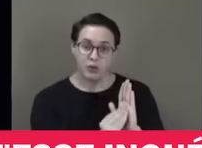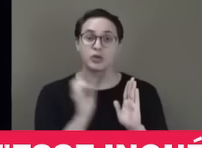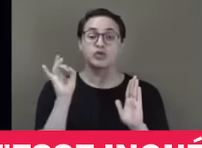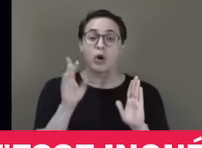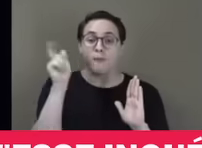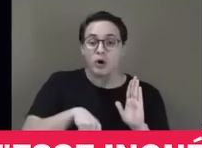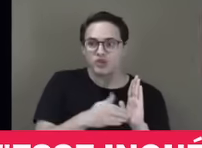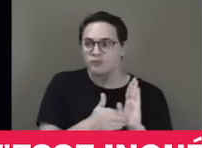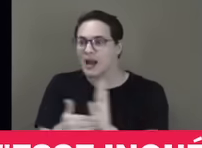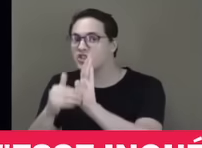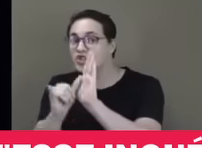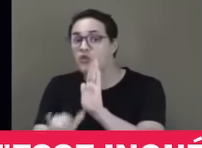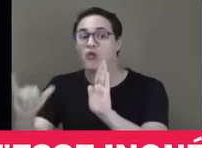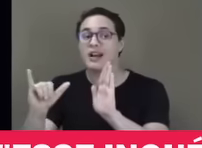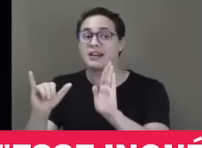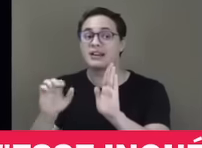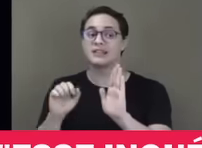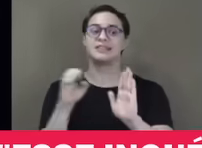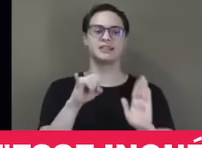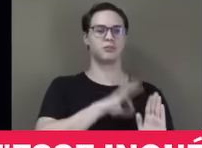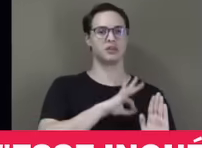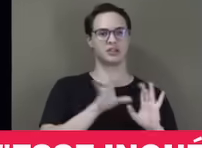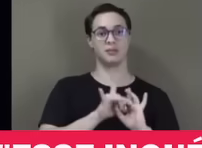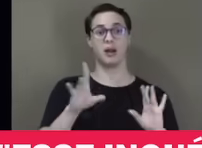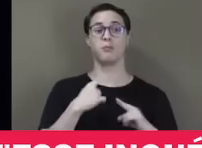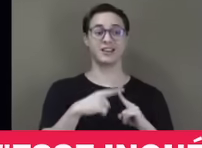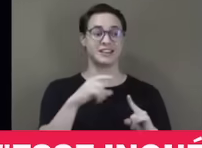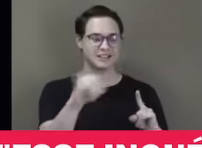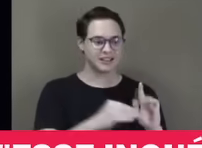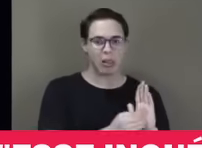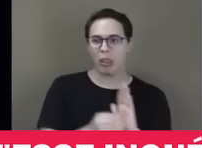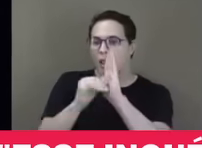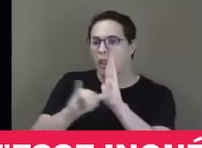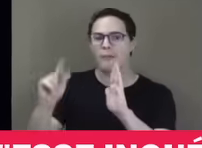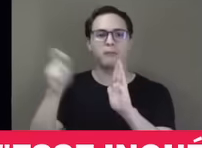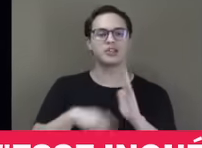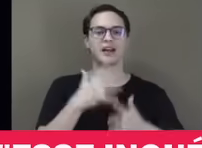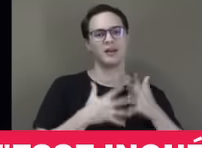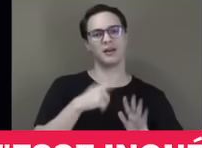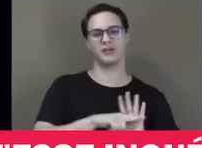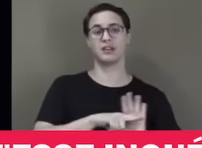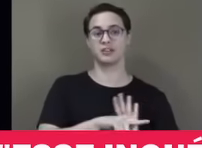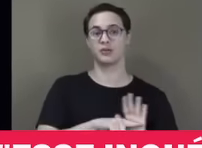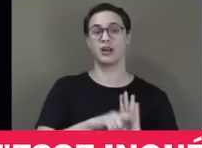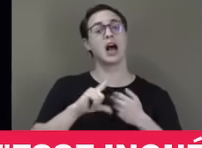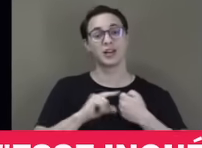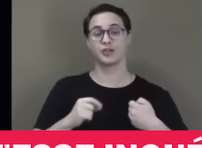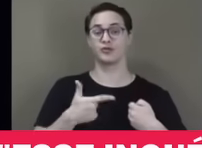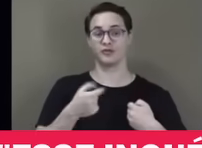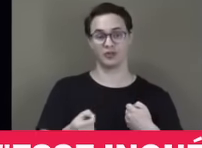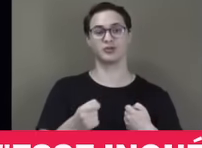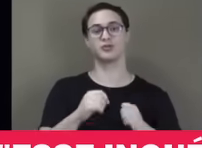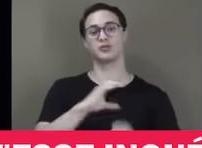critério da autoridade judicial para não frustrar a investigação. Quem diz isso? O artigo 20 do Código de Processo Penal. O ilustre senador